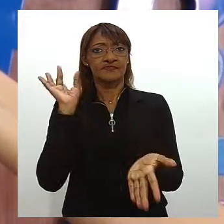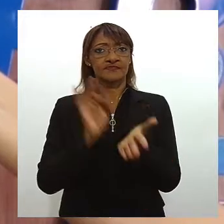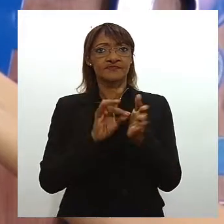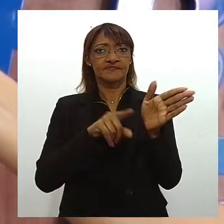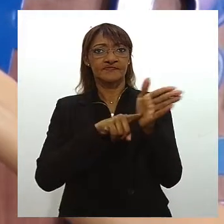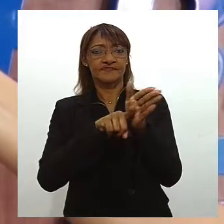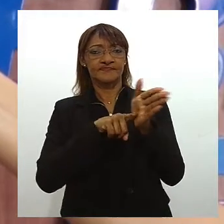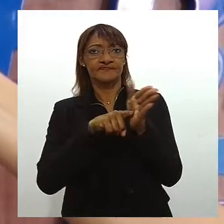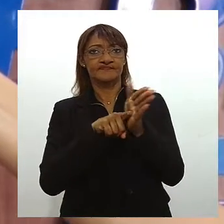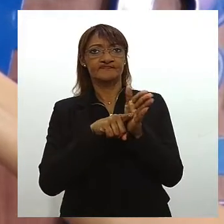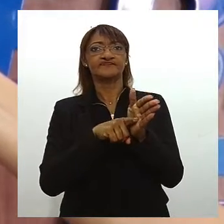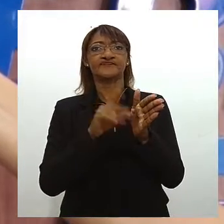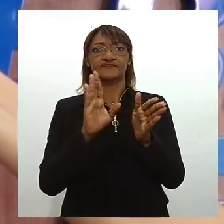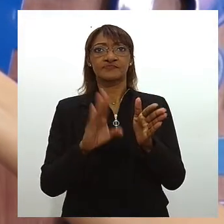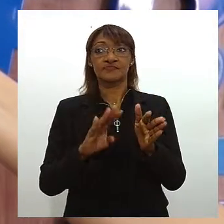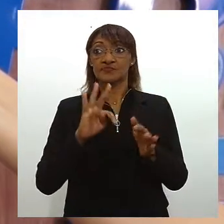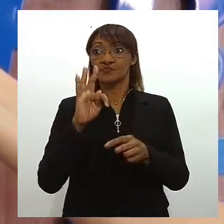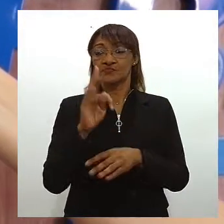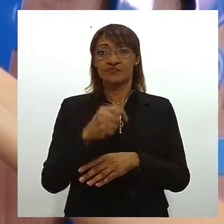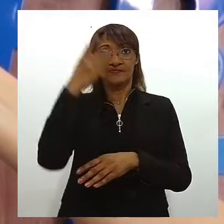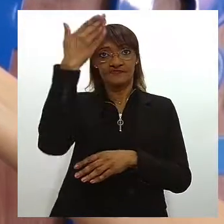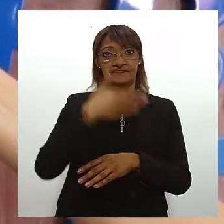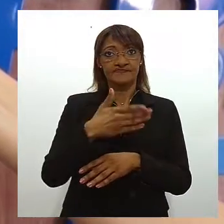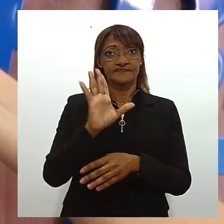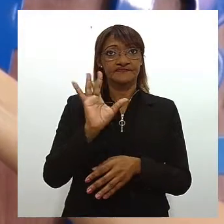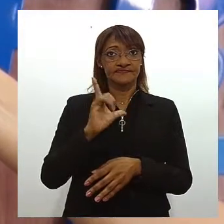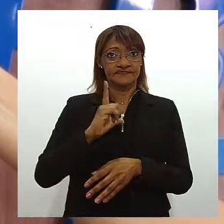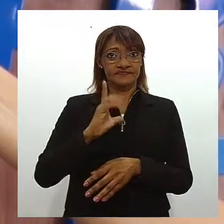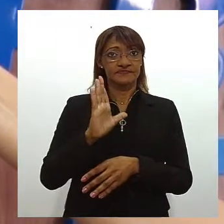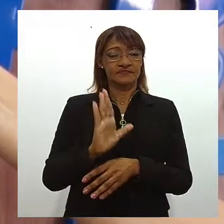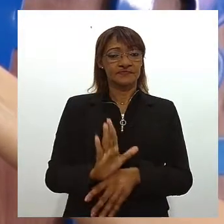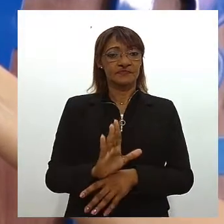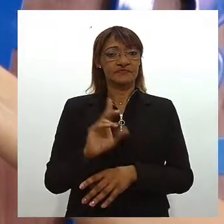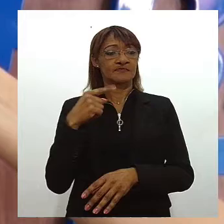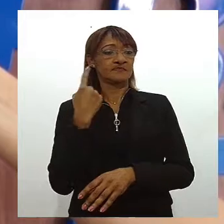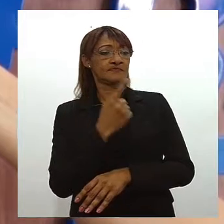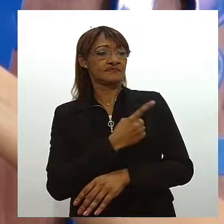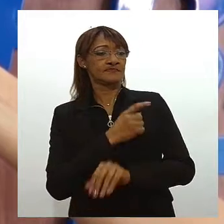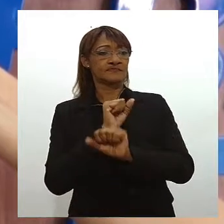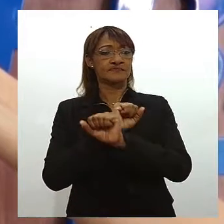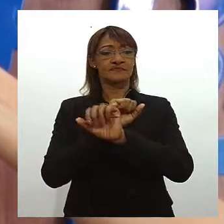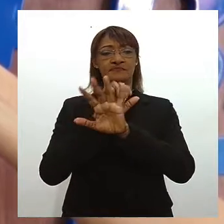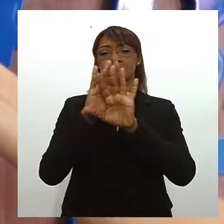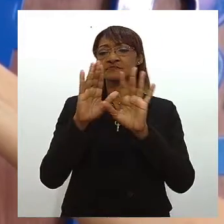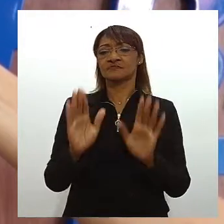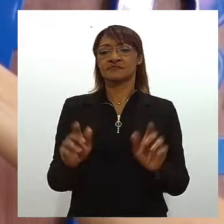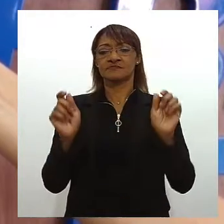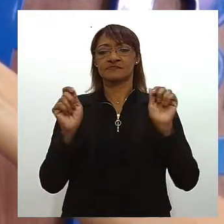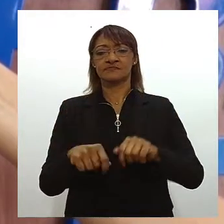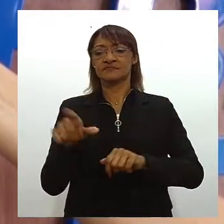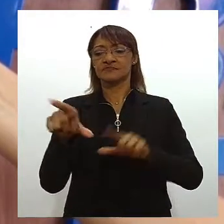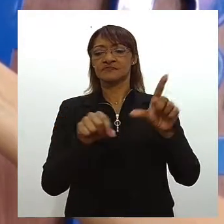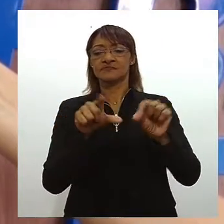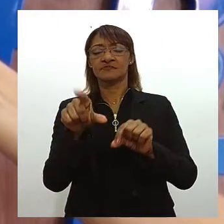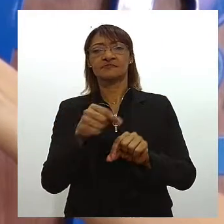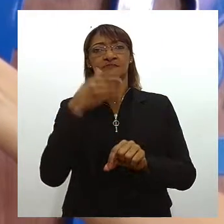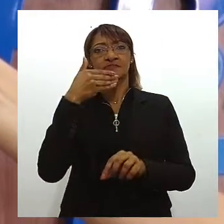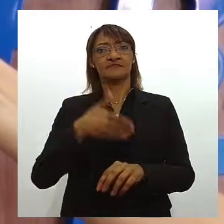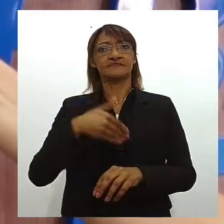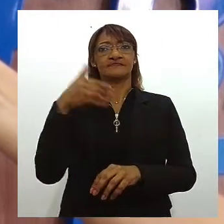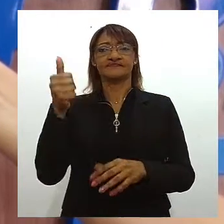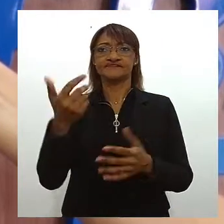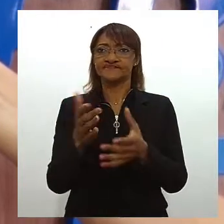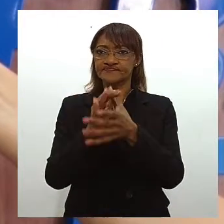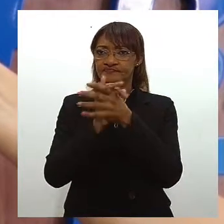de números bastante concretos, para que a gente tenha visibilidade e possa fazer as melhores escolhas. Então, reforço os